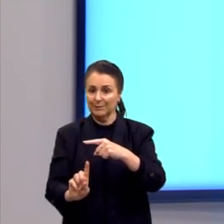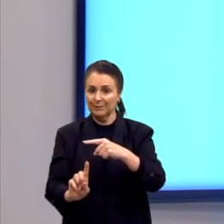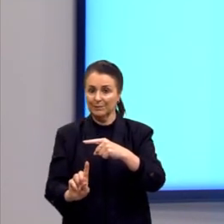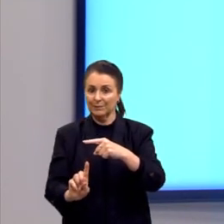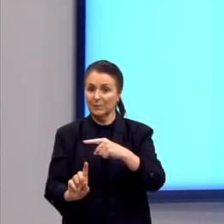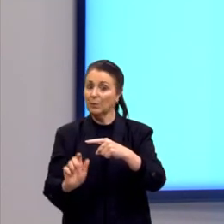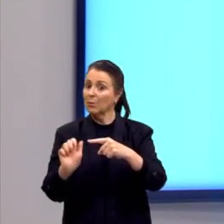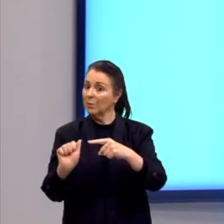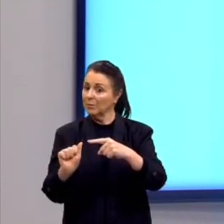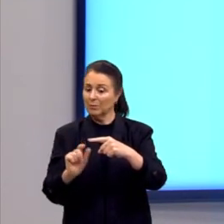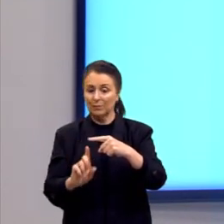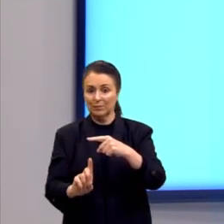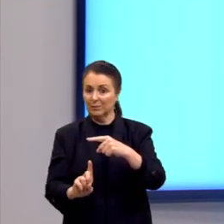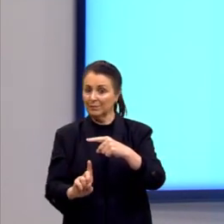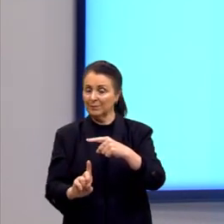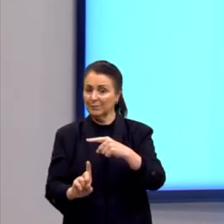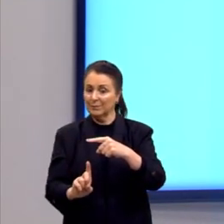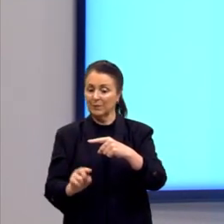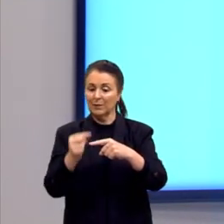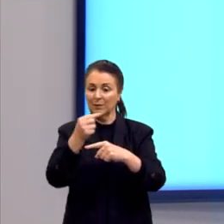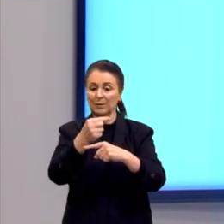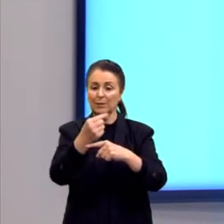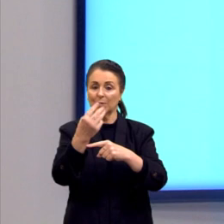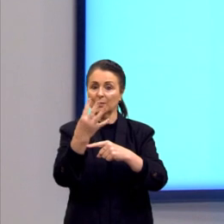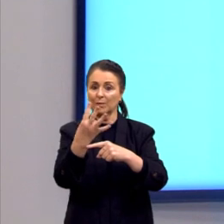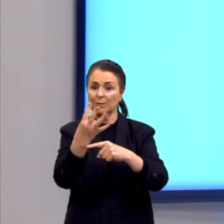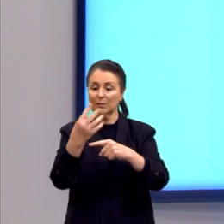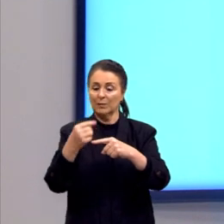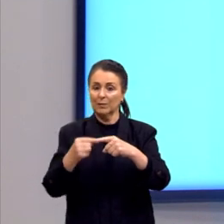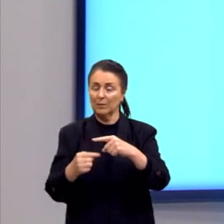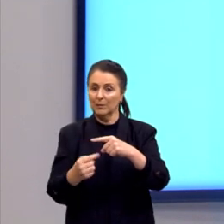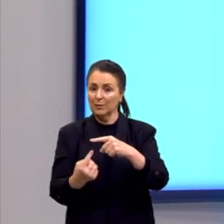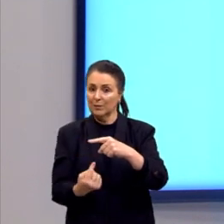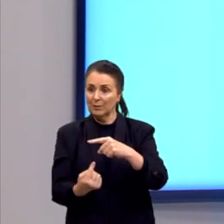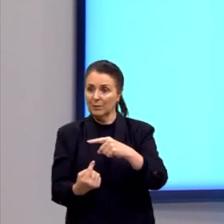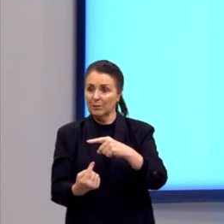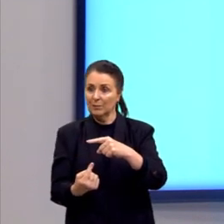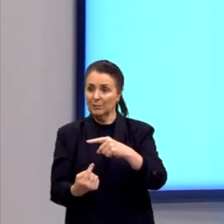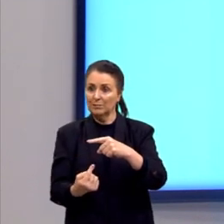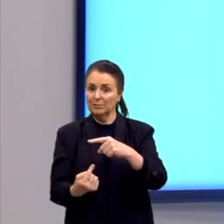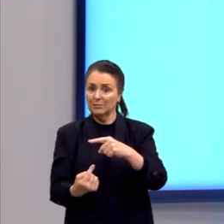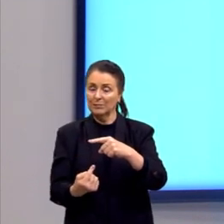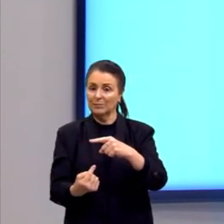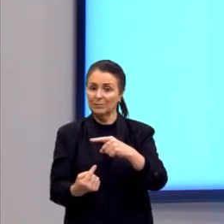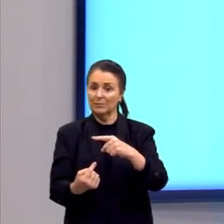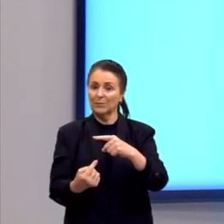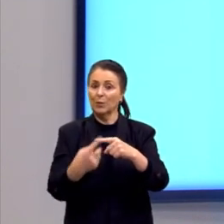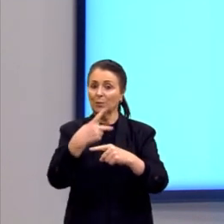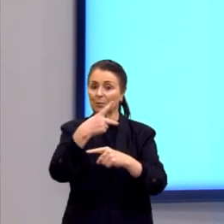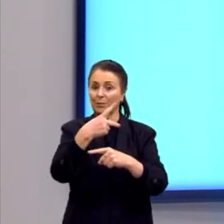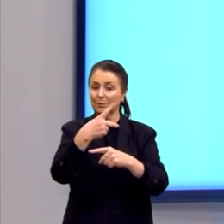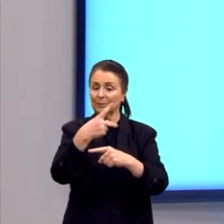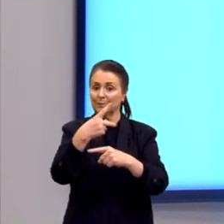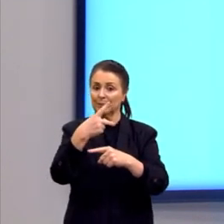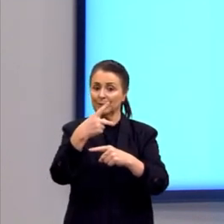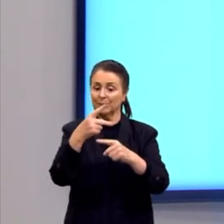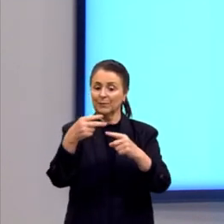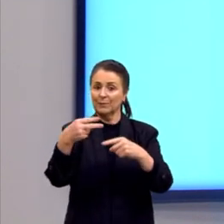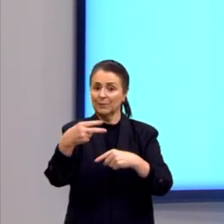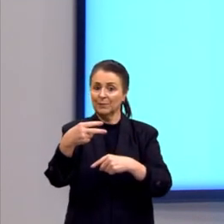porque o ar continua sendo um menos 4 dividido por um exato né gente então o produto vale